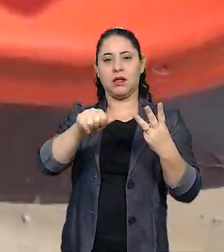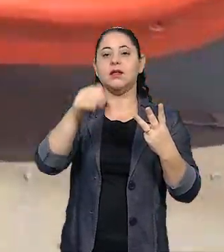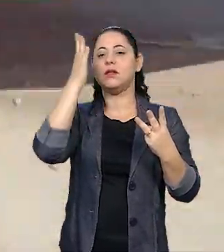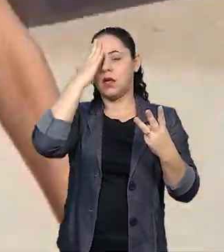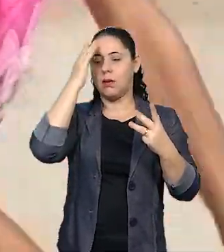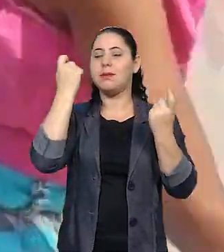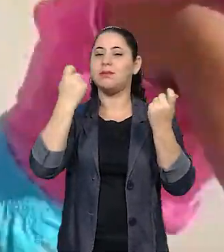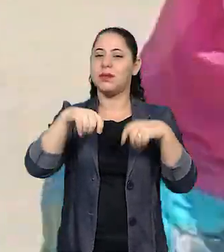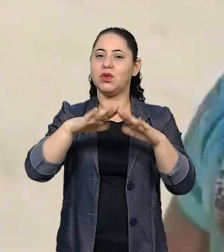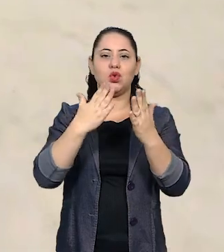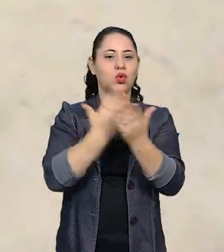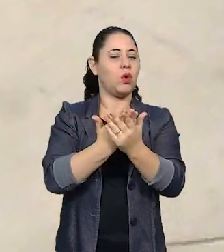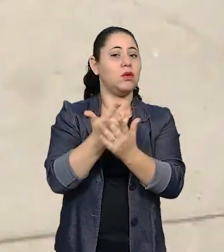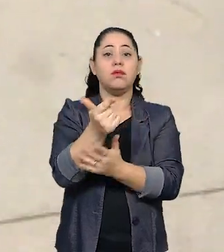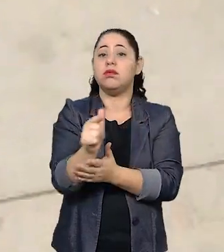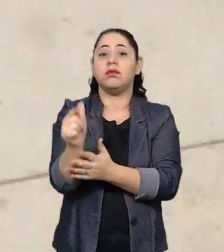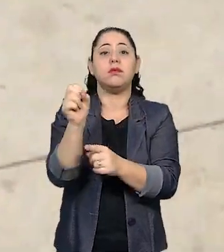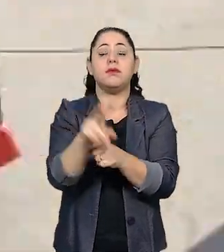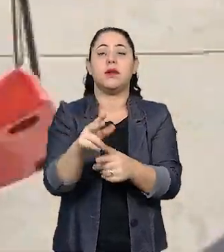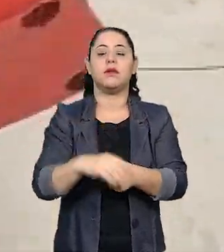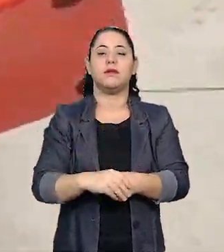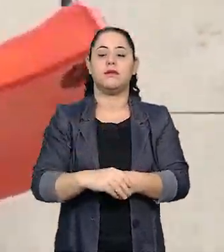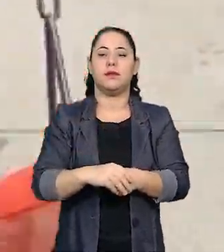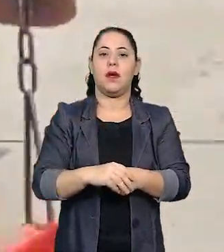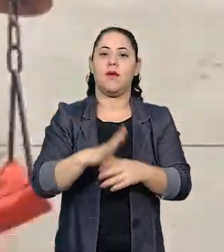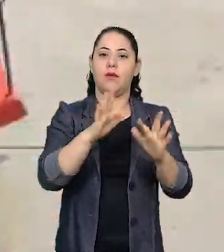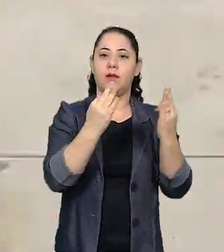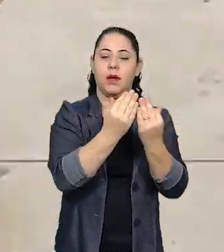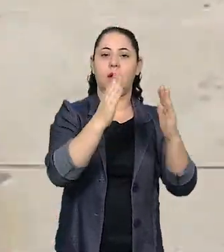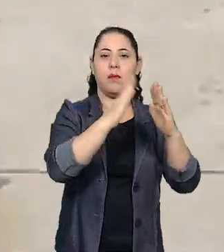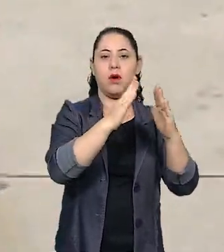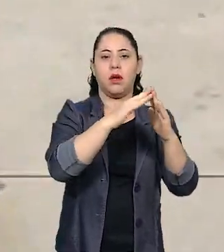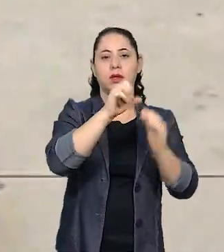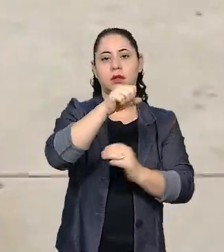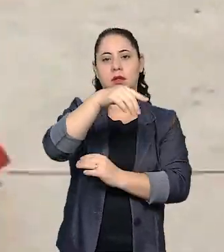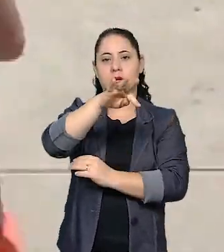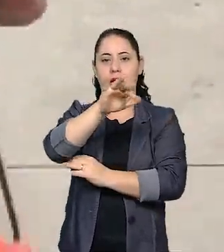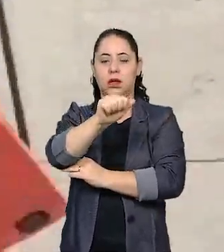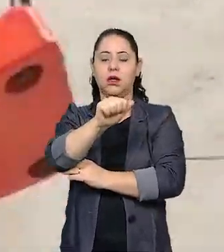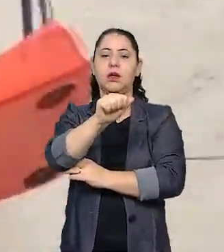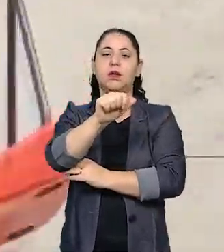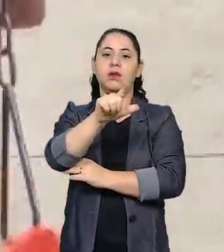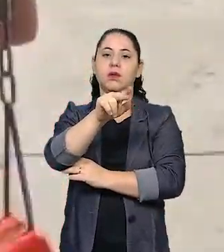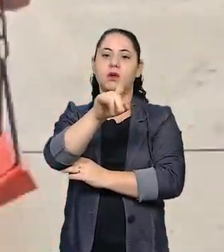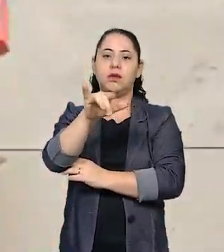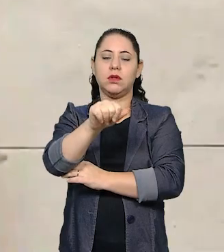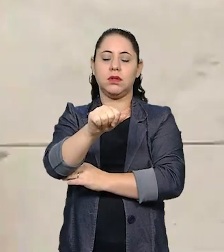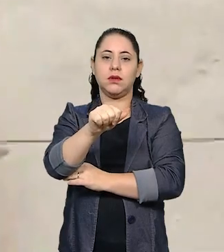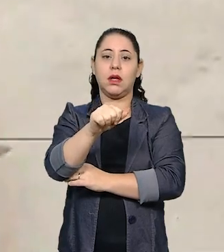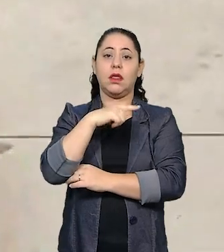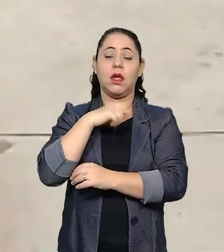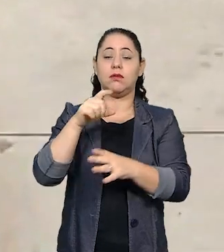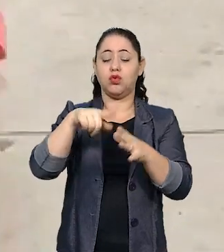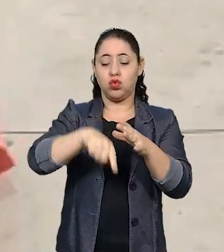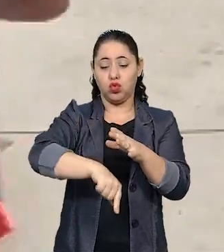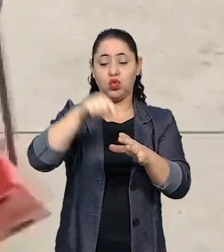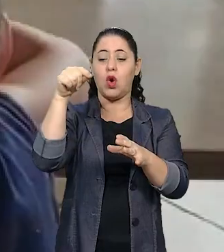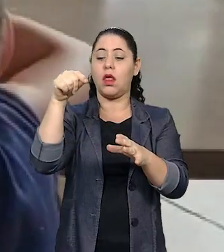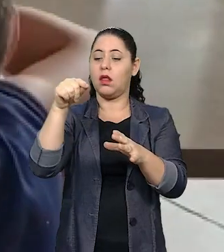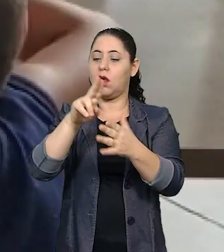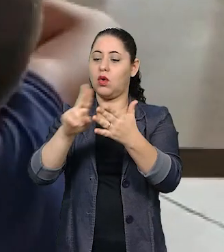específicas e que visam garantir a segurança desses menores. Com 3 filhos pequenos, Nayara sabe bem o que é precisar de creche e não